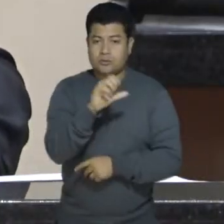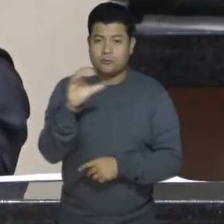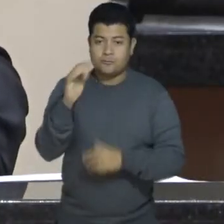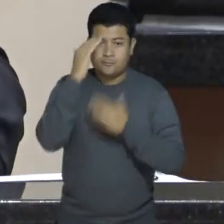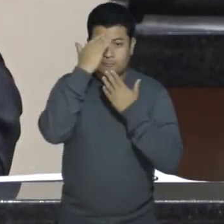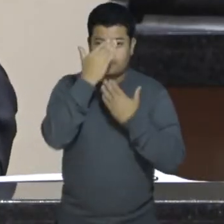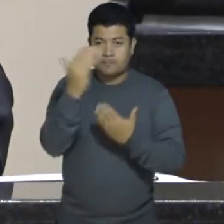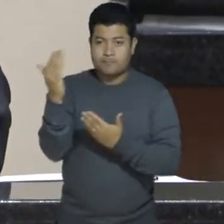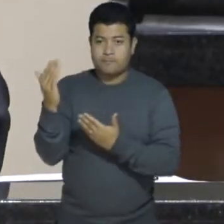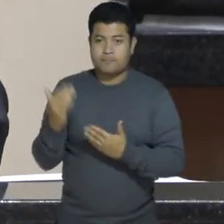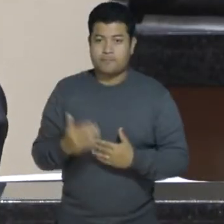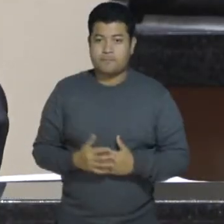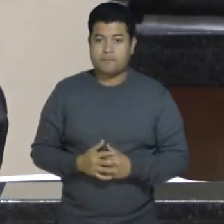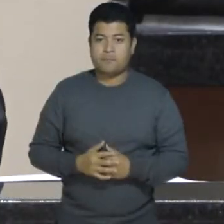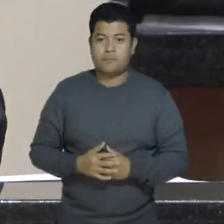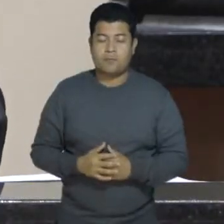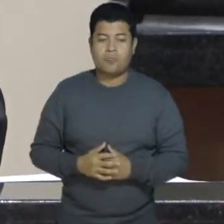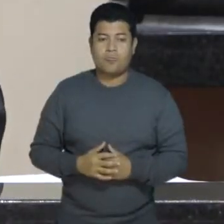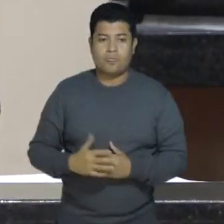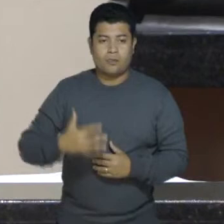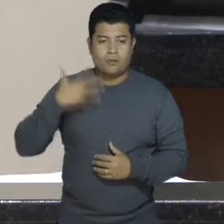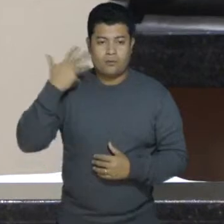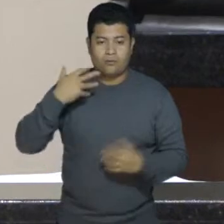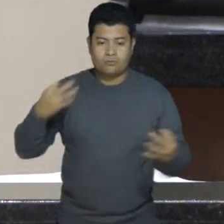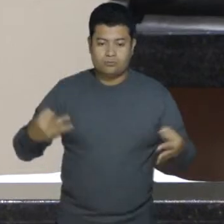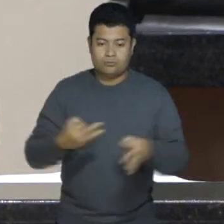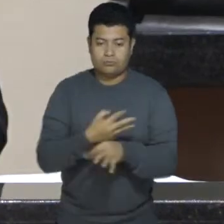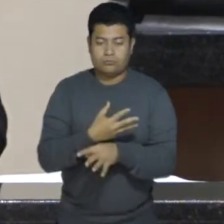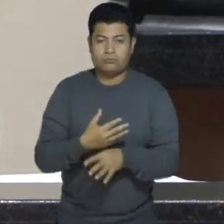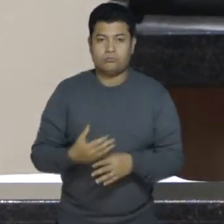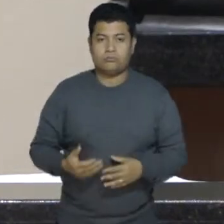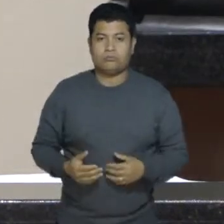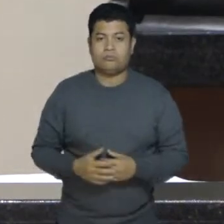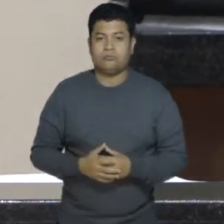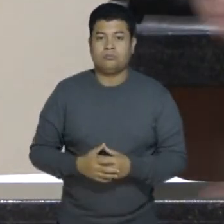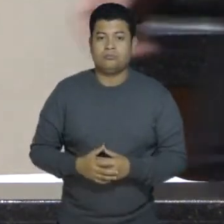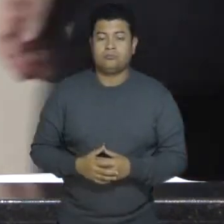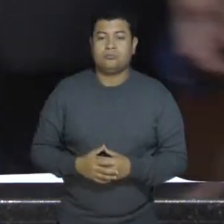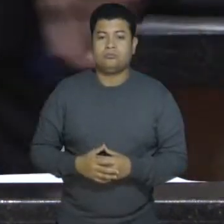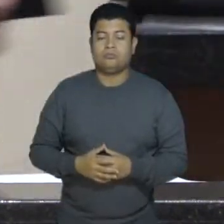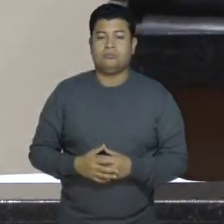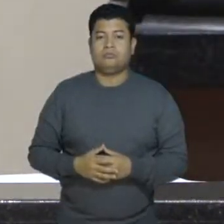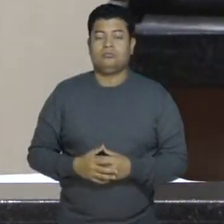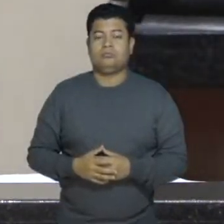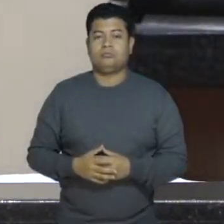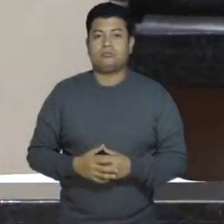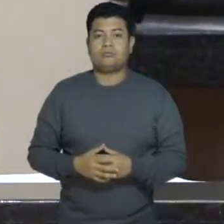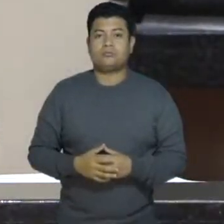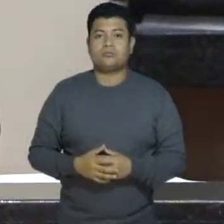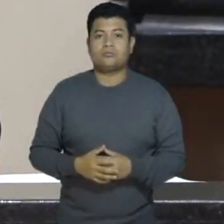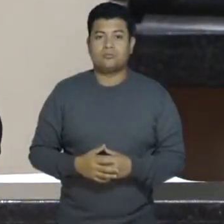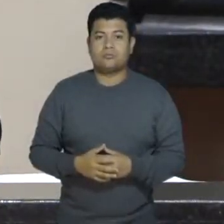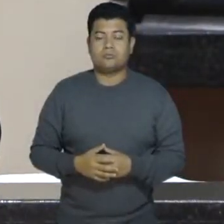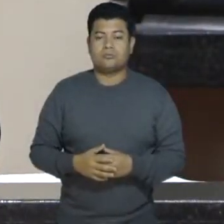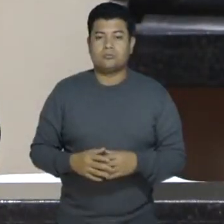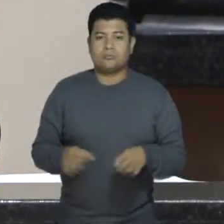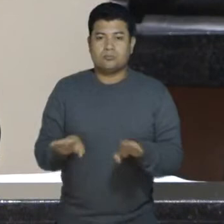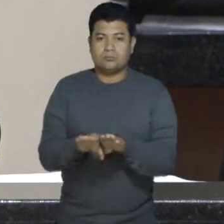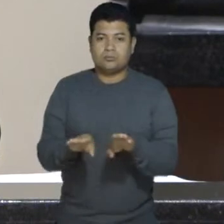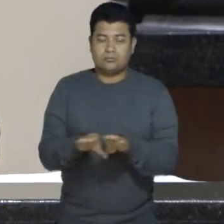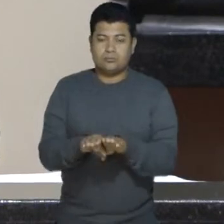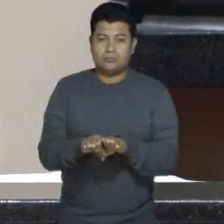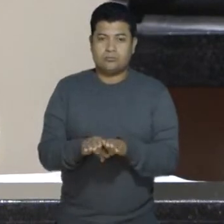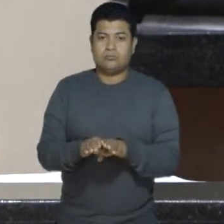feita a manifestação Deputado assim como já tem sido